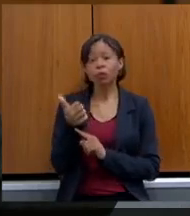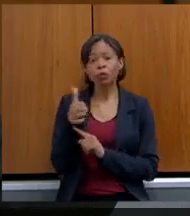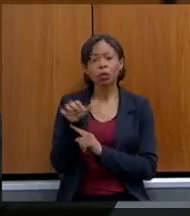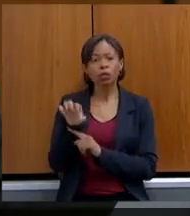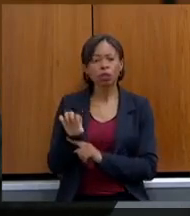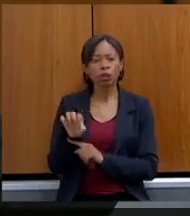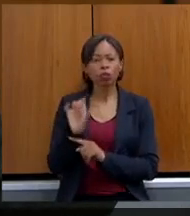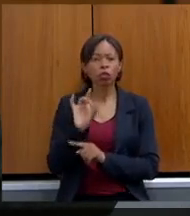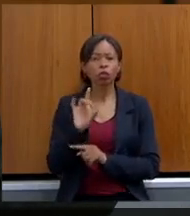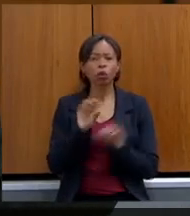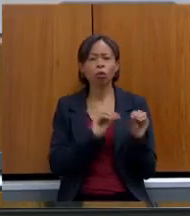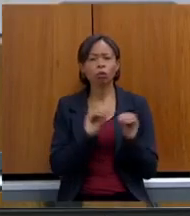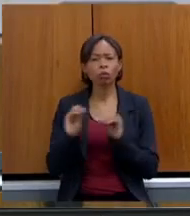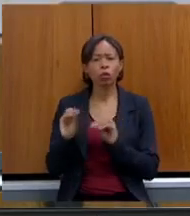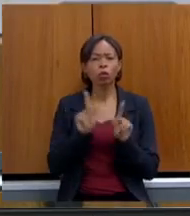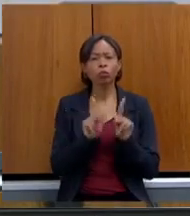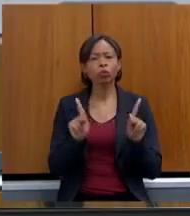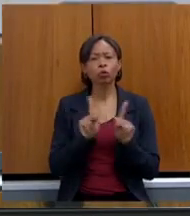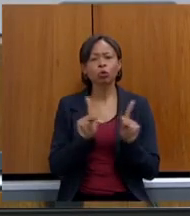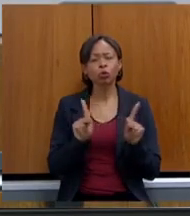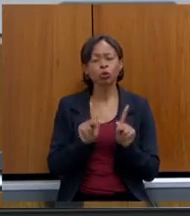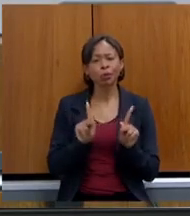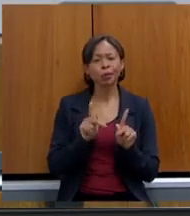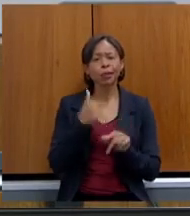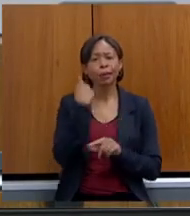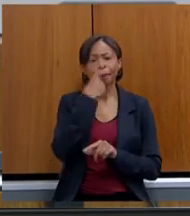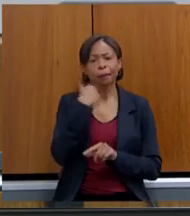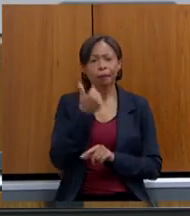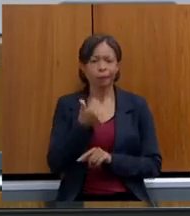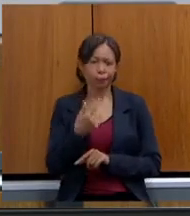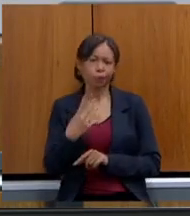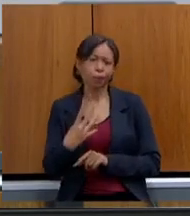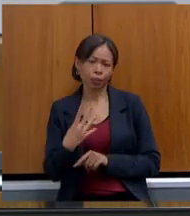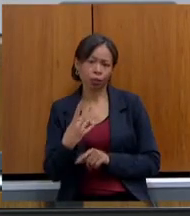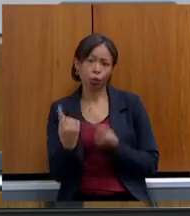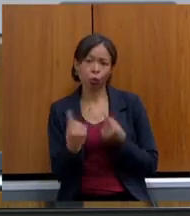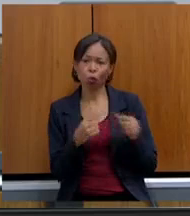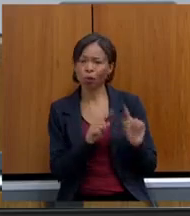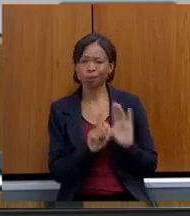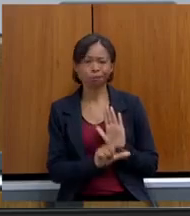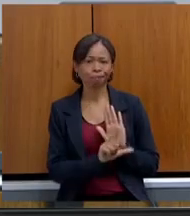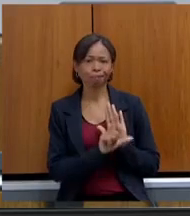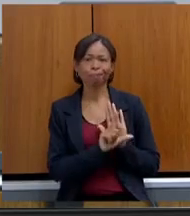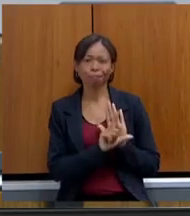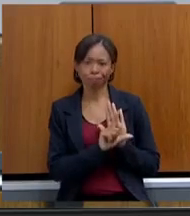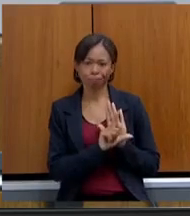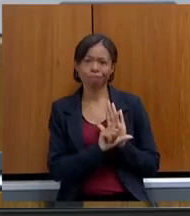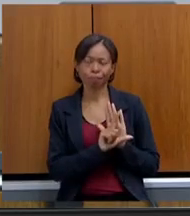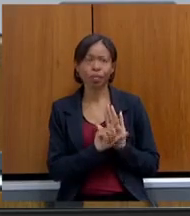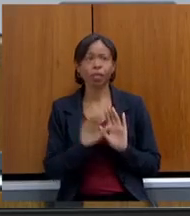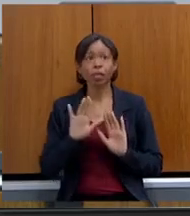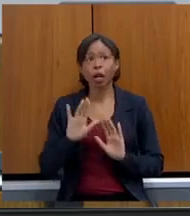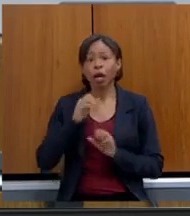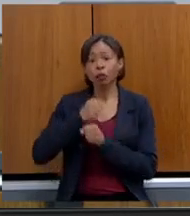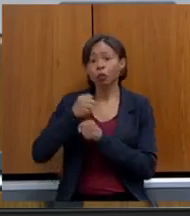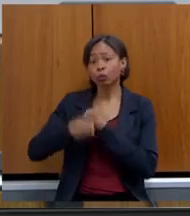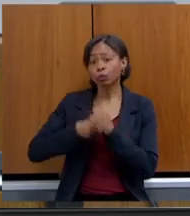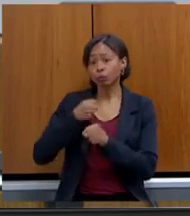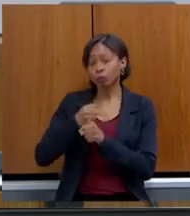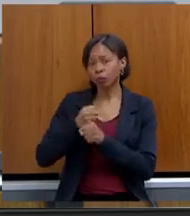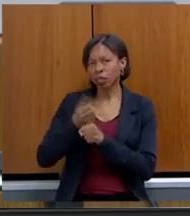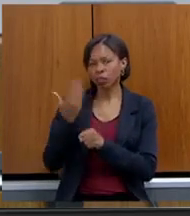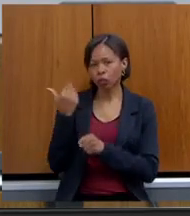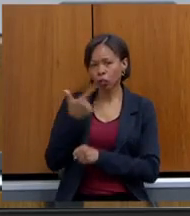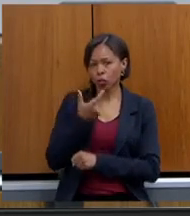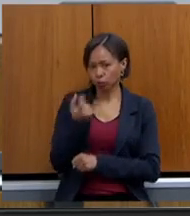24 horas e o que controle o a lei 9381 de dezoito de dezembro de 86 em 2020 o